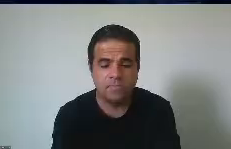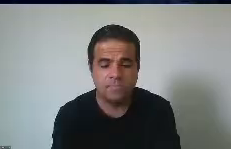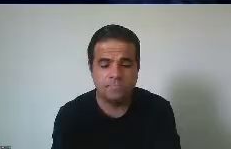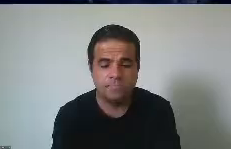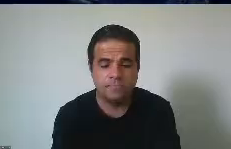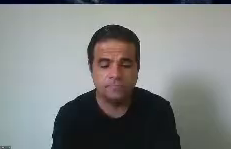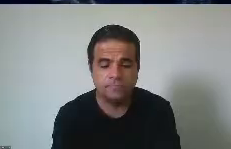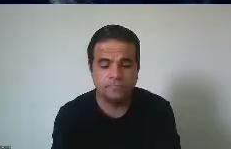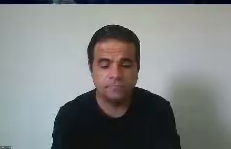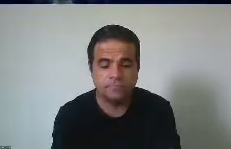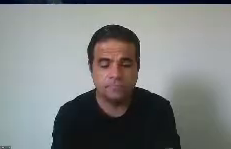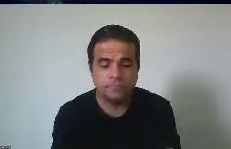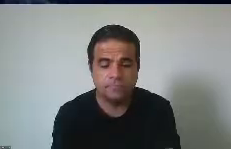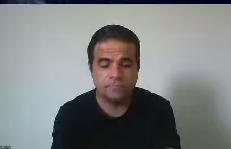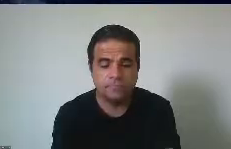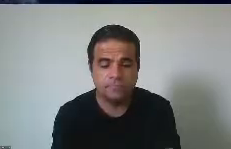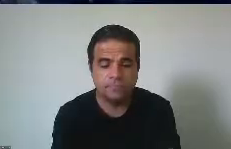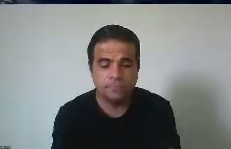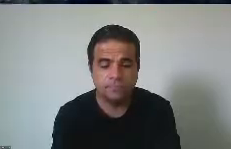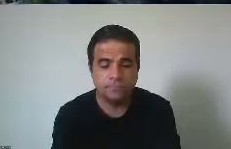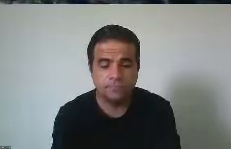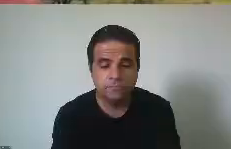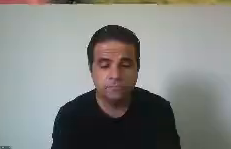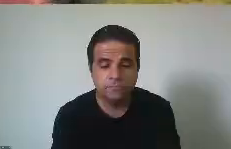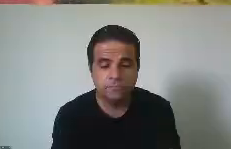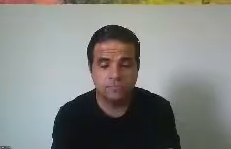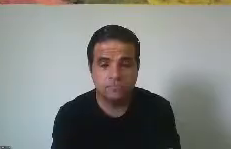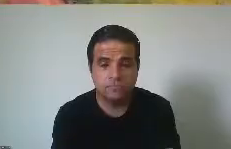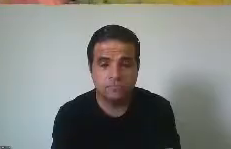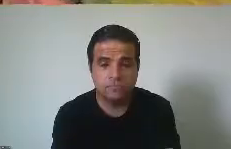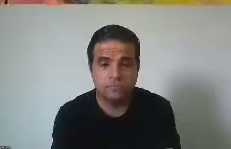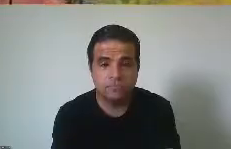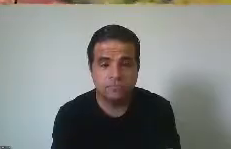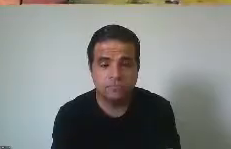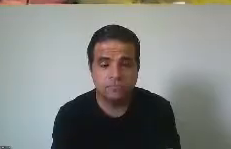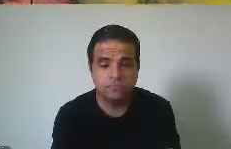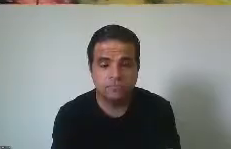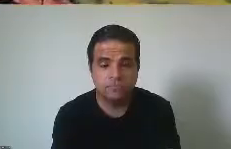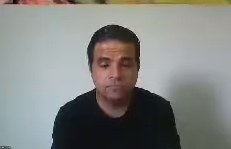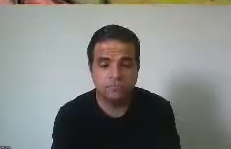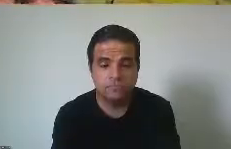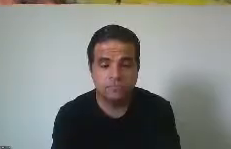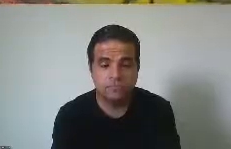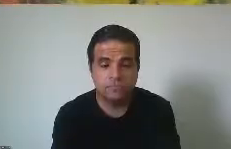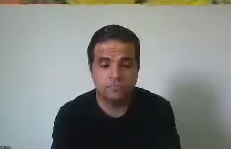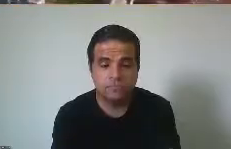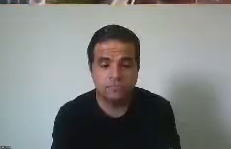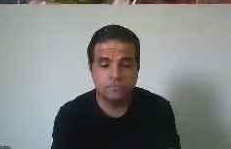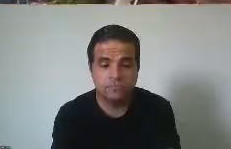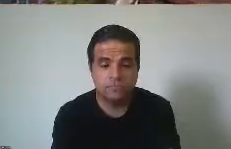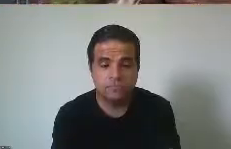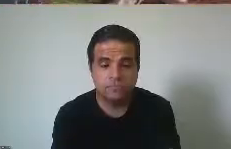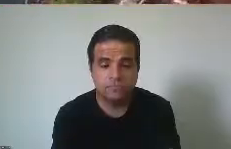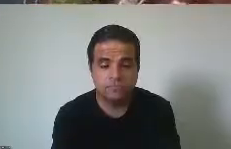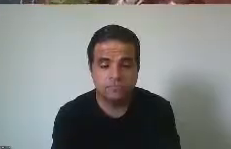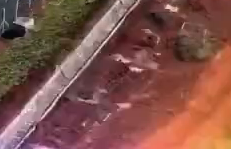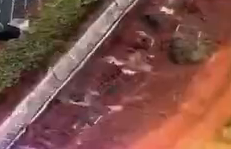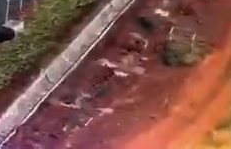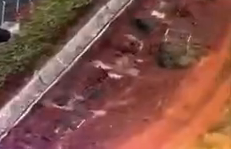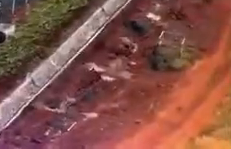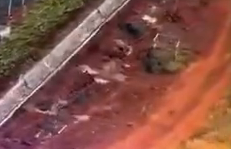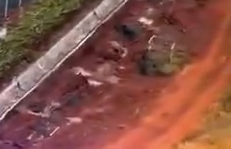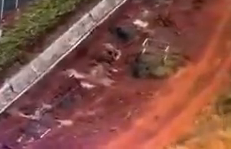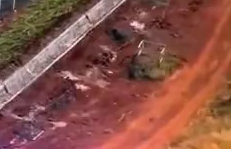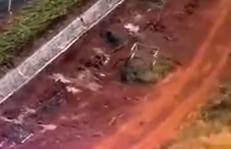a construção de novas substações digitais além da expansão da subestação de Nova Ponte juntas as quatro